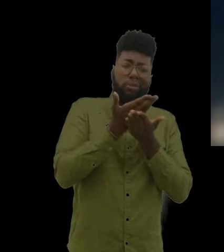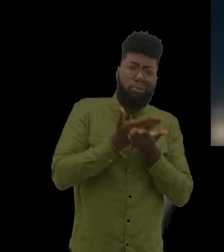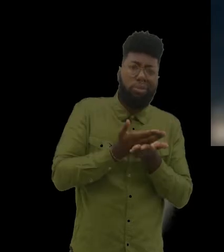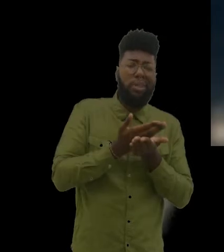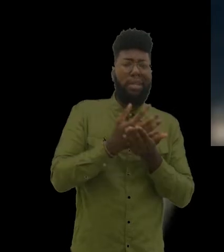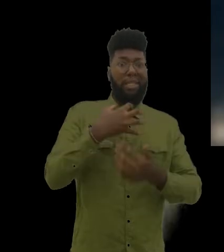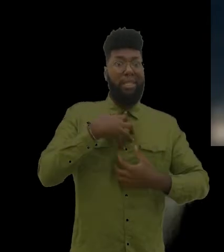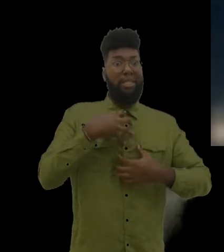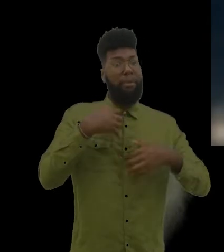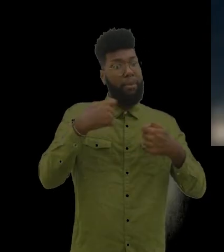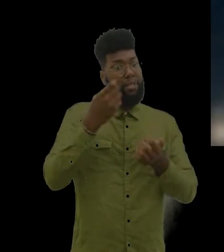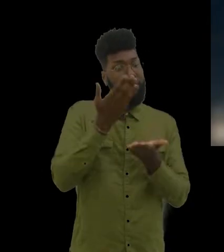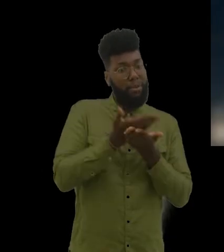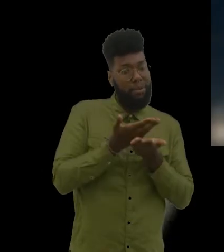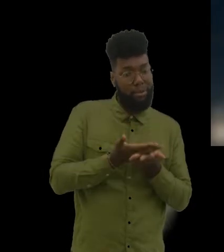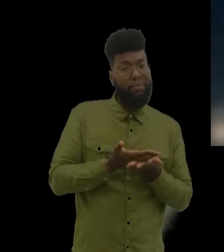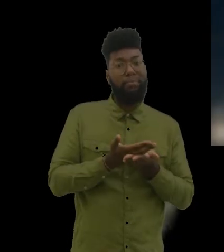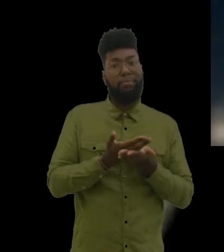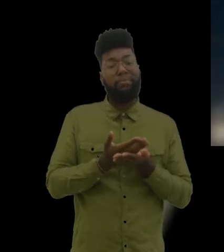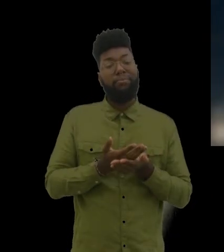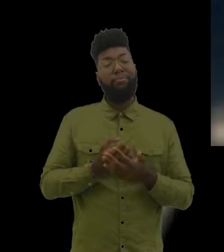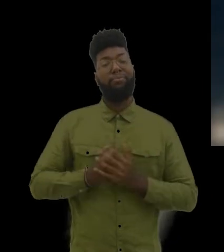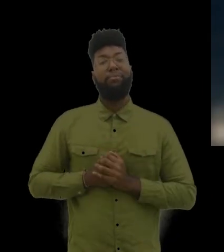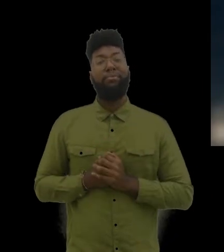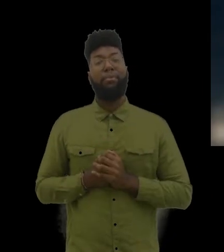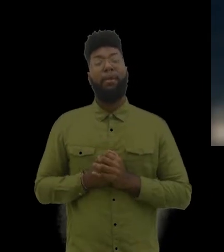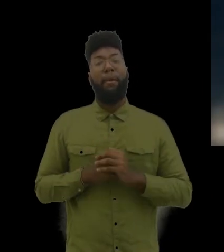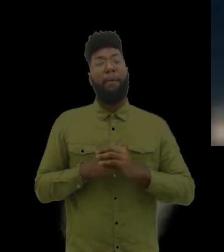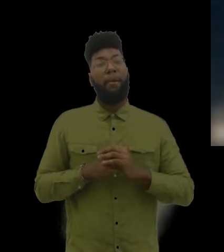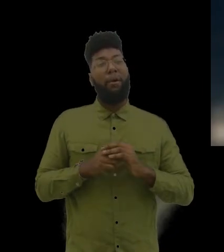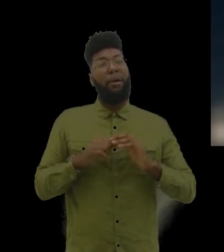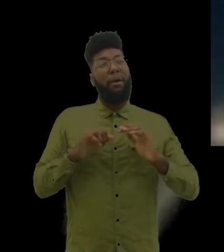já estou na universidade, então tá tudo certo, né? Só que daí